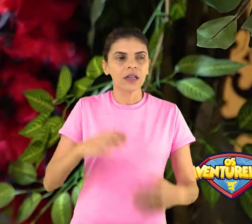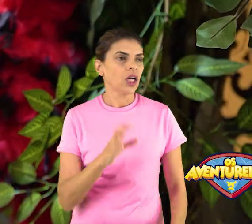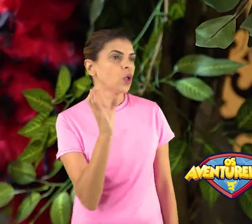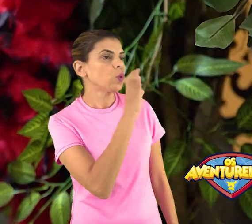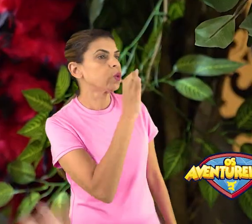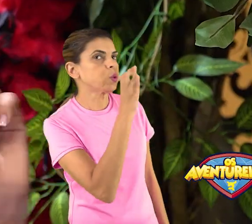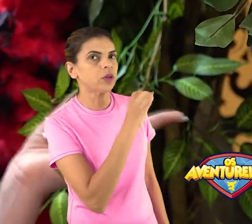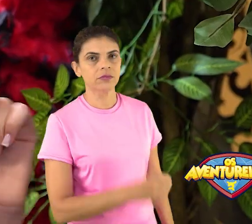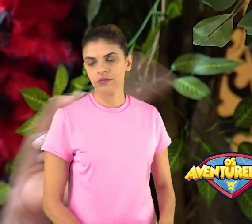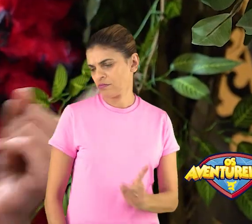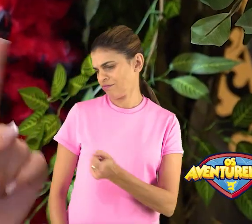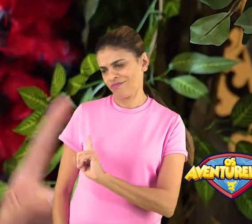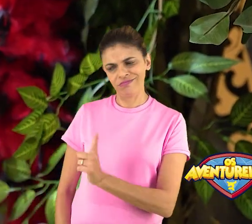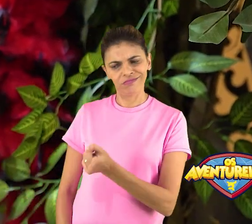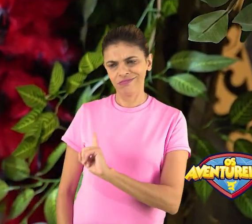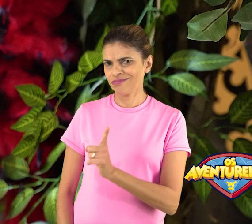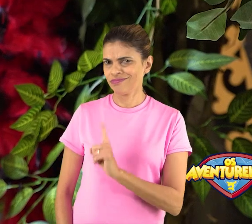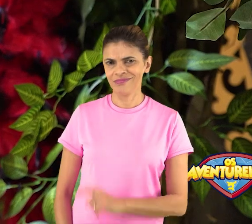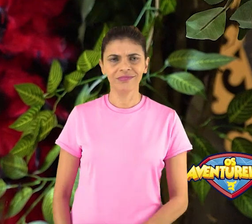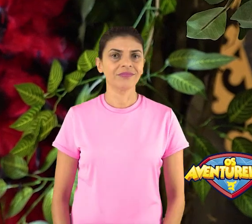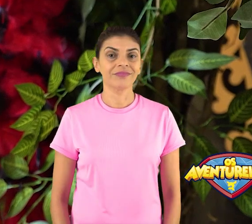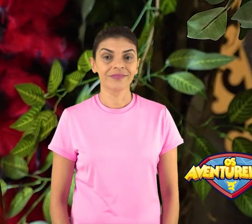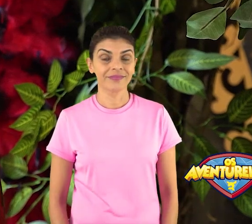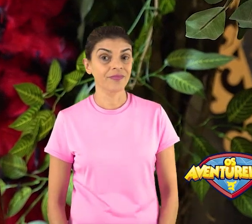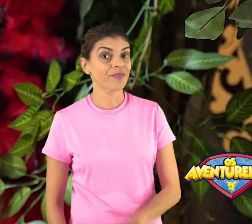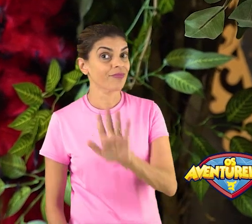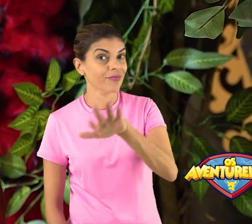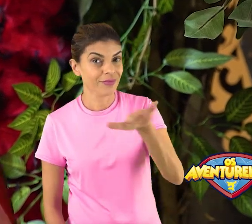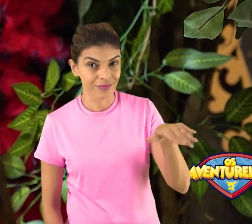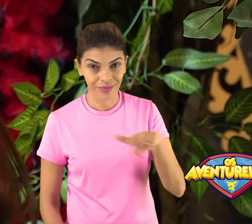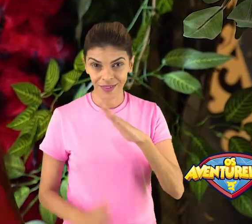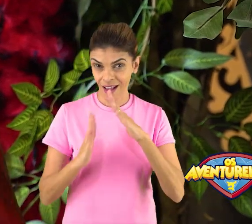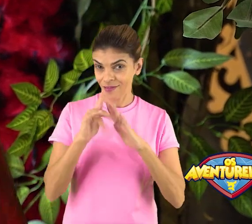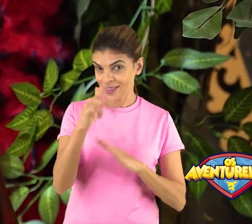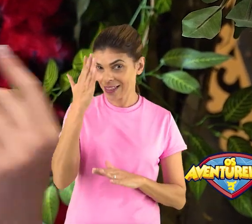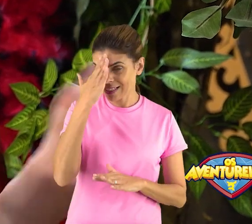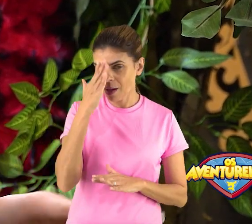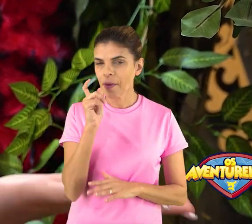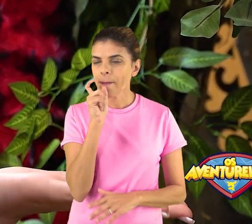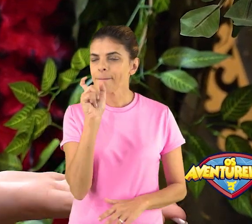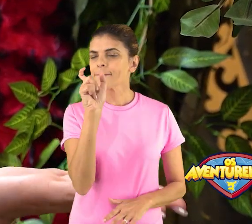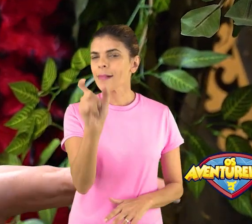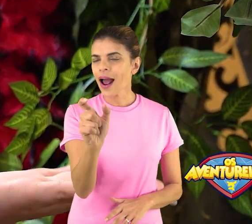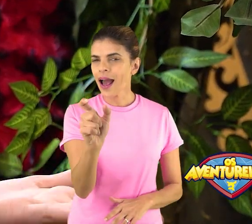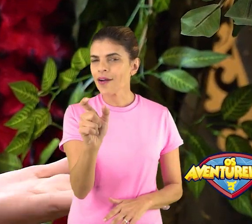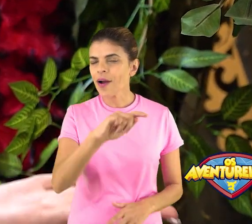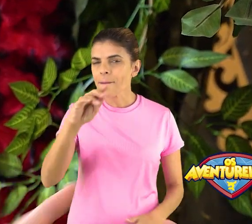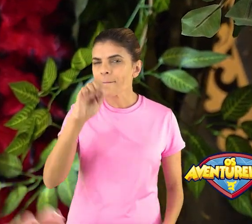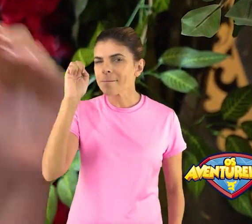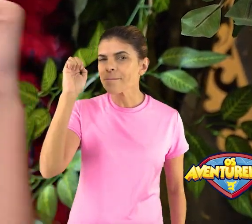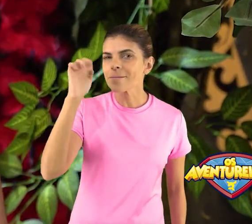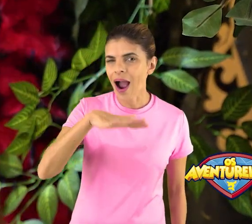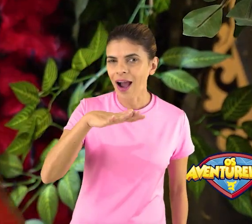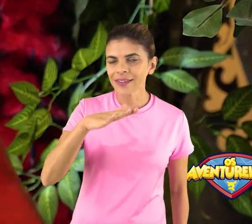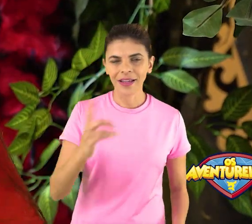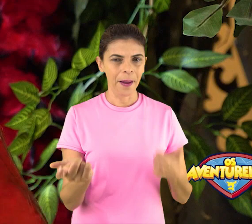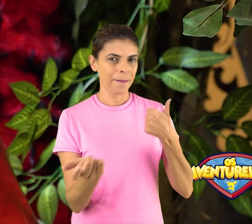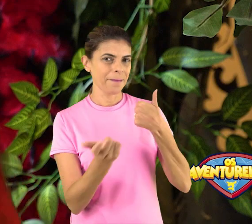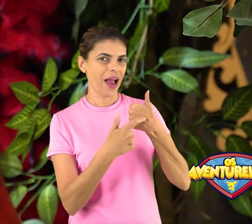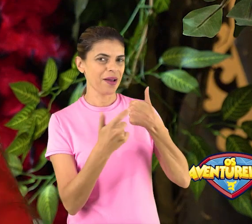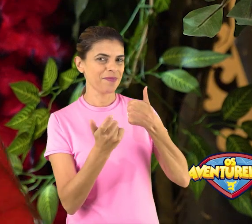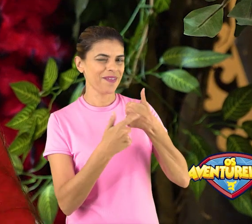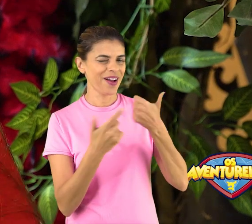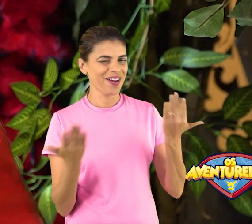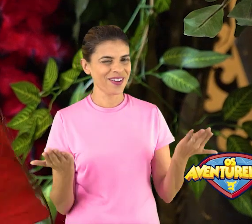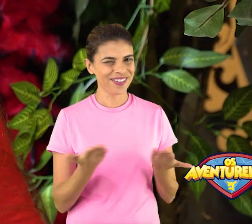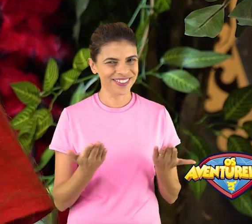logo? Nem pensar! Ei, pessoal de casa, se você sabe qual é a palavrinha mágica, deixa um like